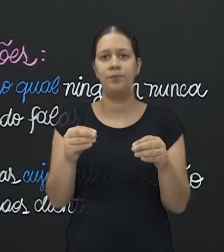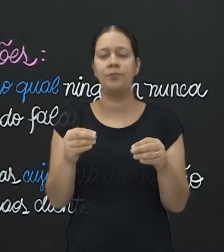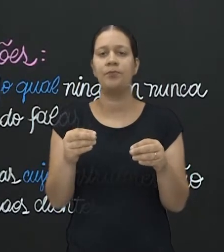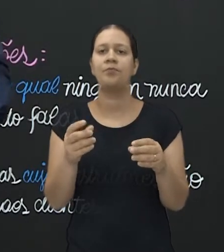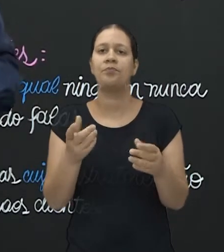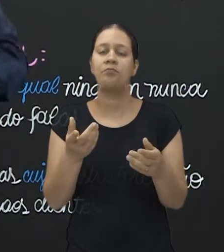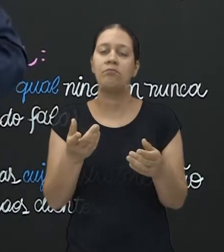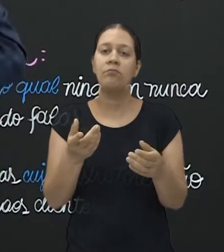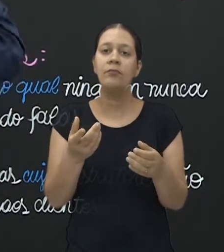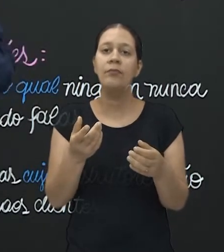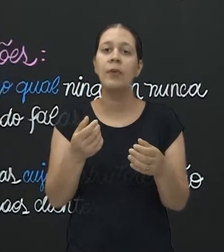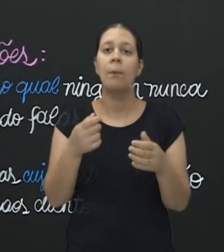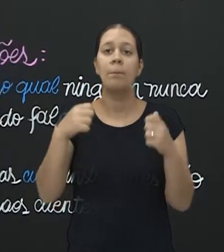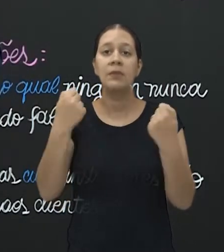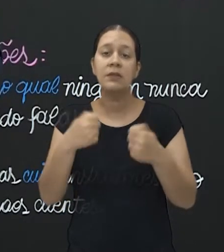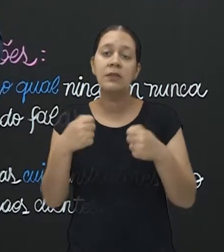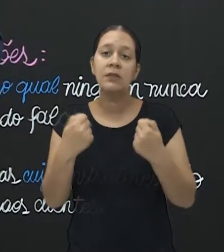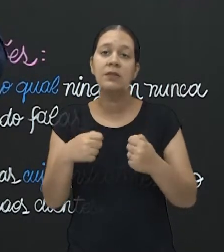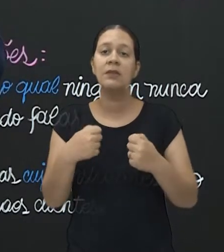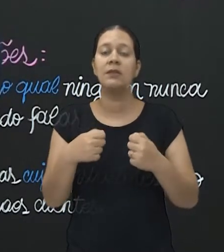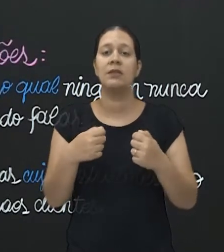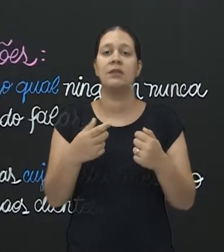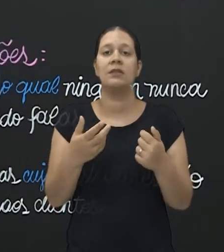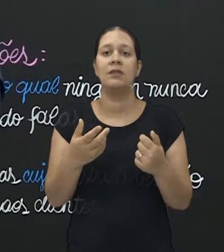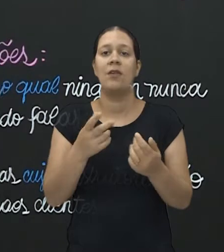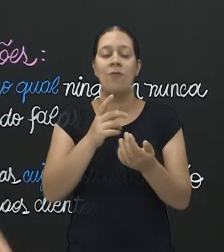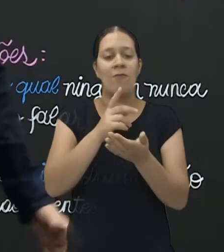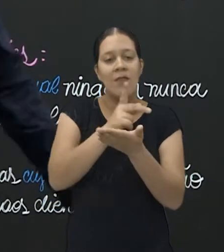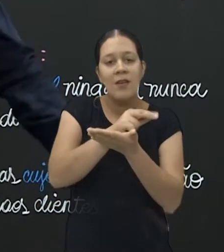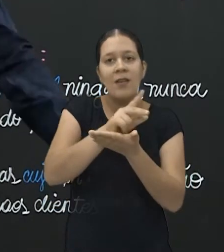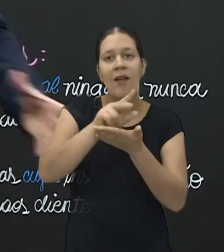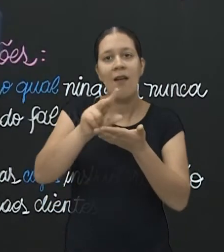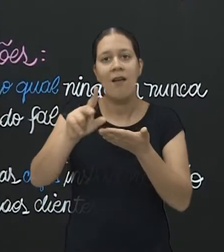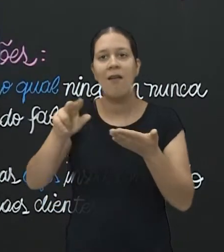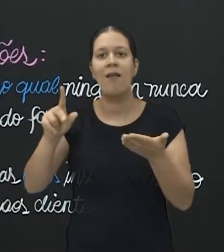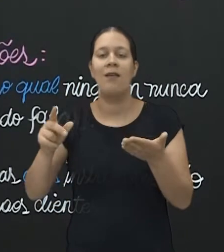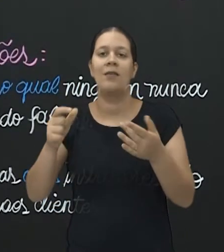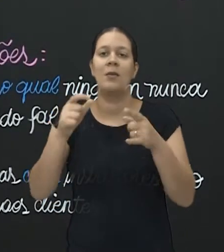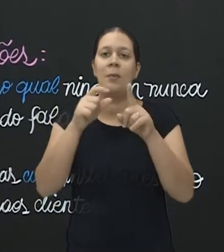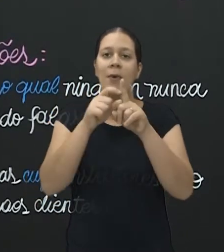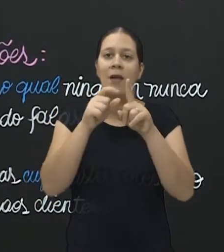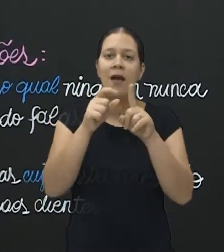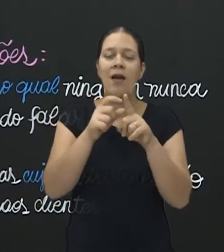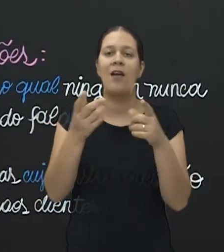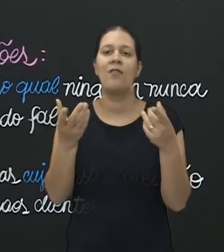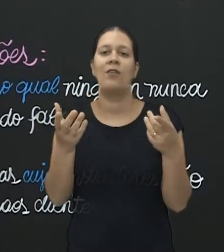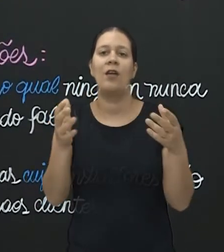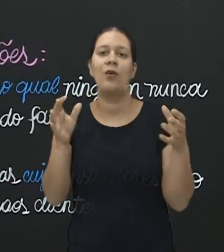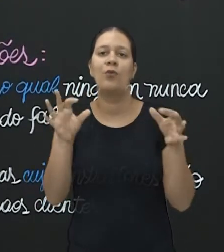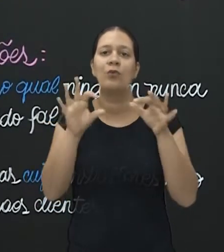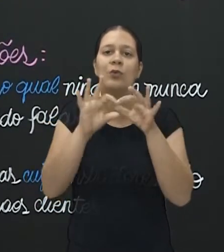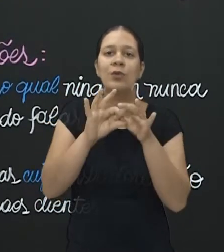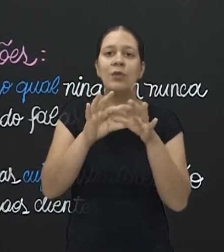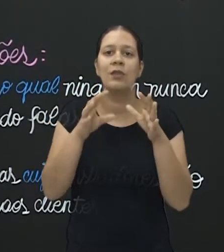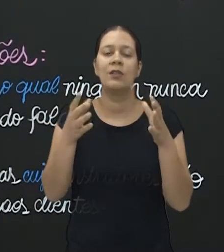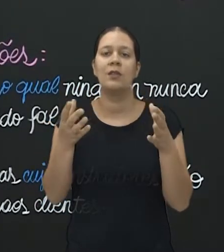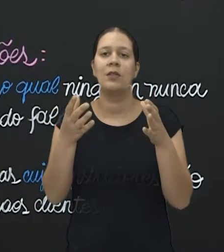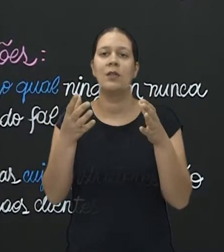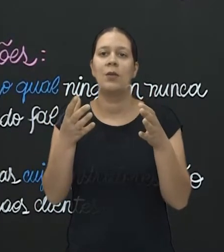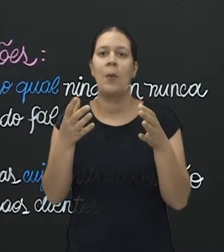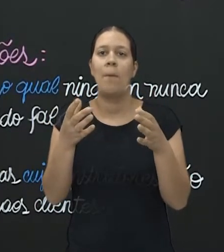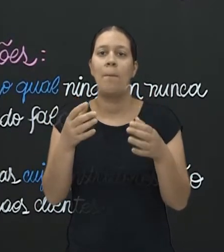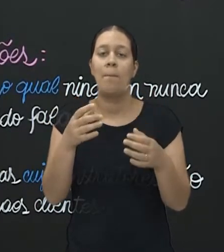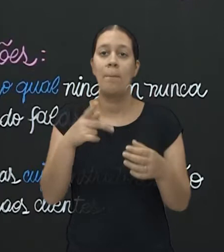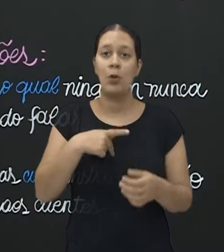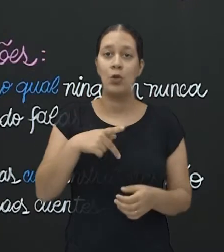pouco variado. Então, não simplesmente a gente pode variar as palavras, como a gente pode unir algumas orações por meio do pronome que.